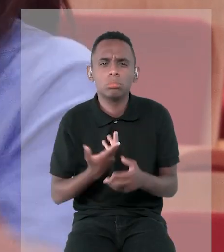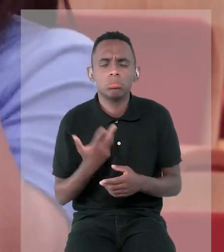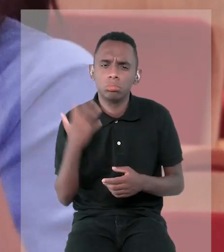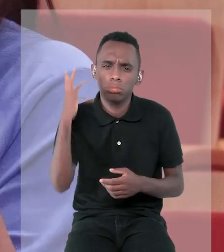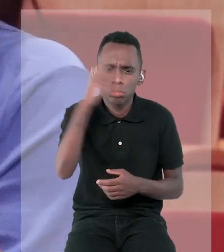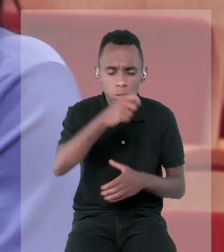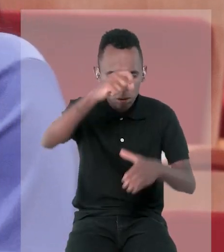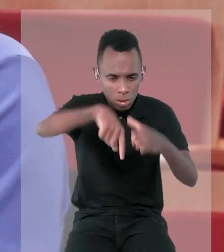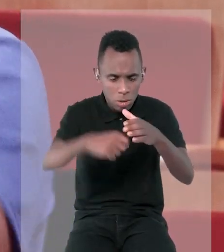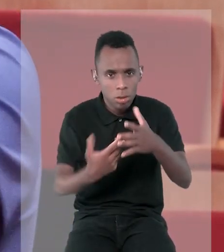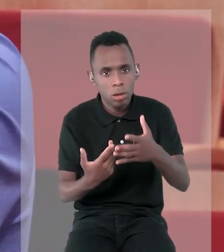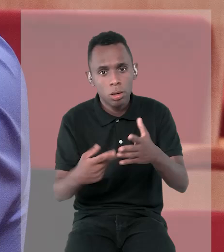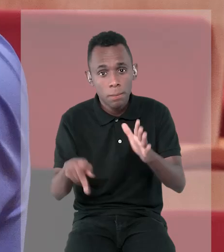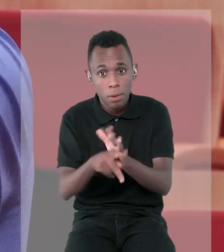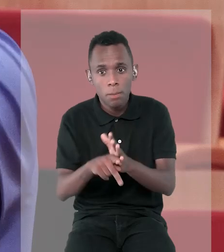bonito, plantar água.